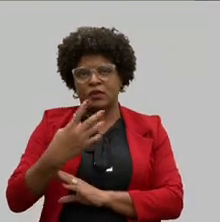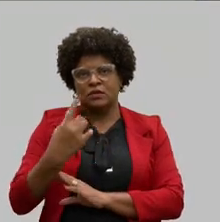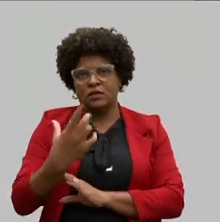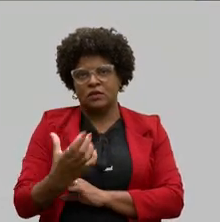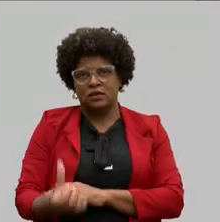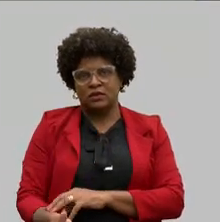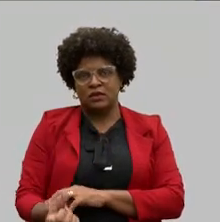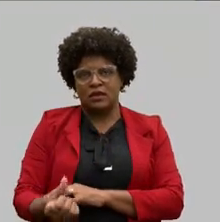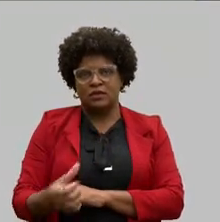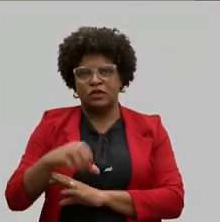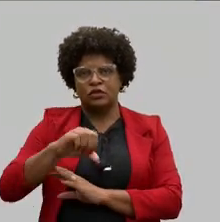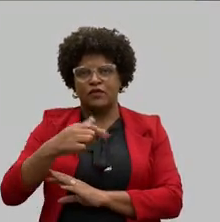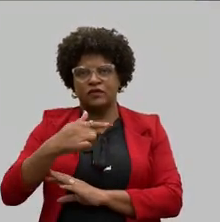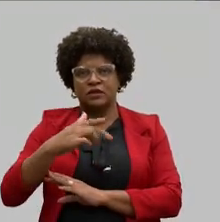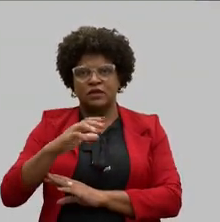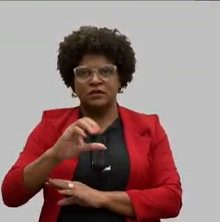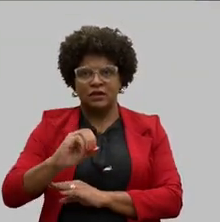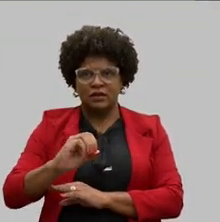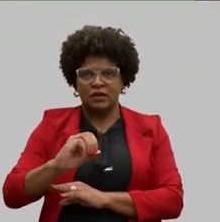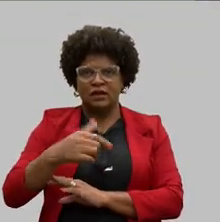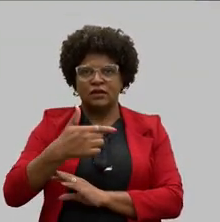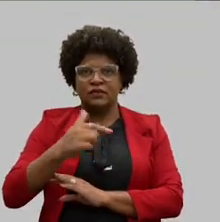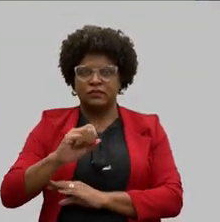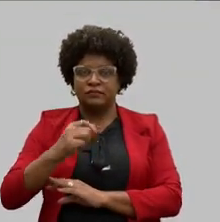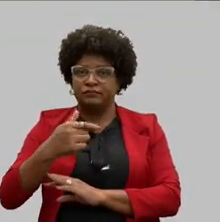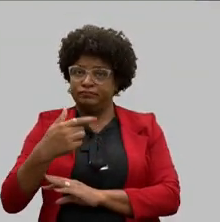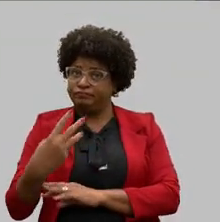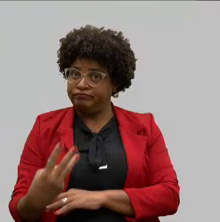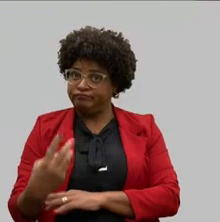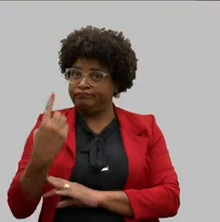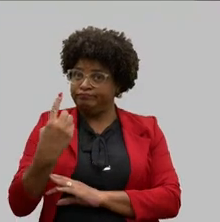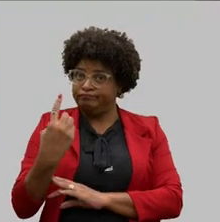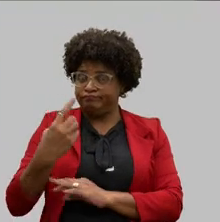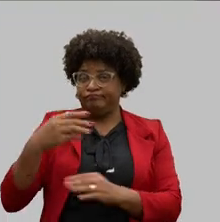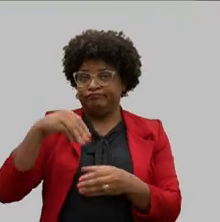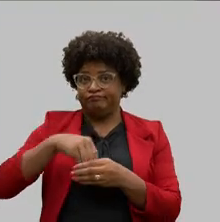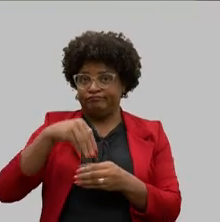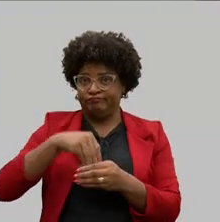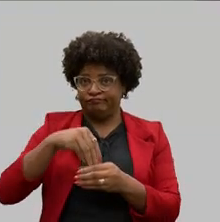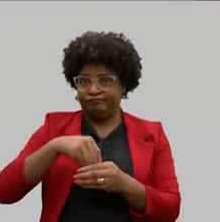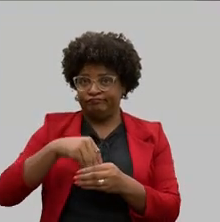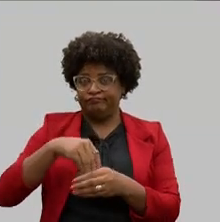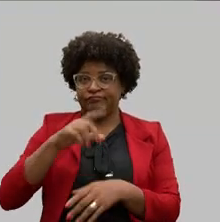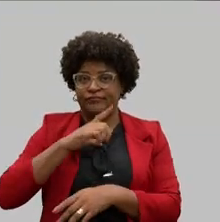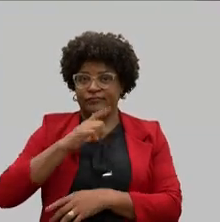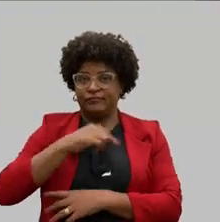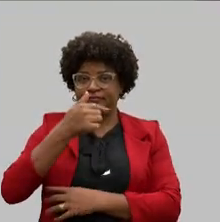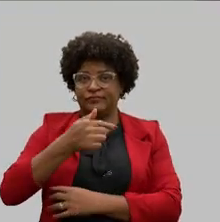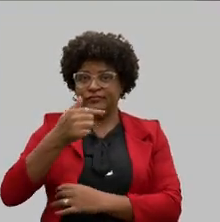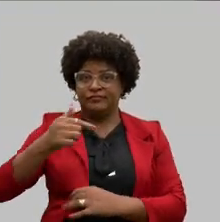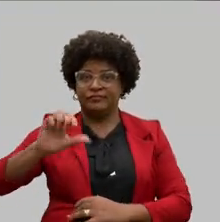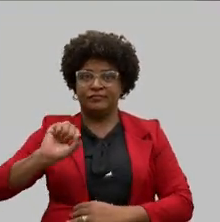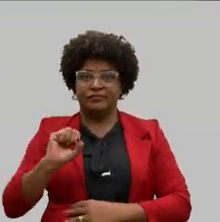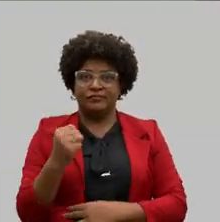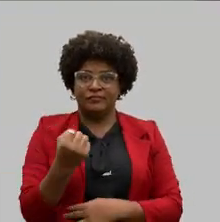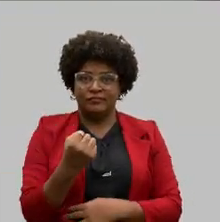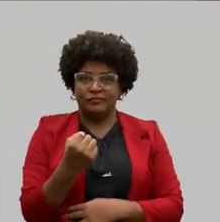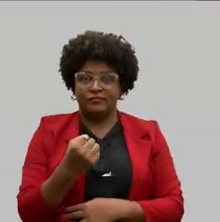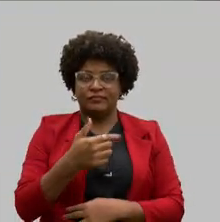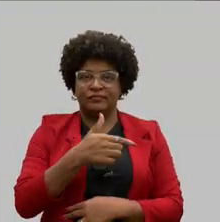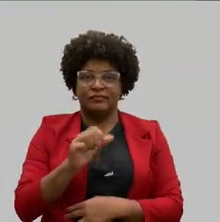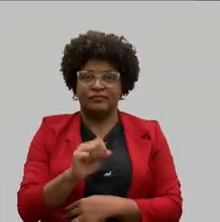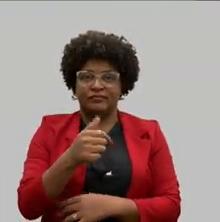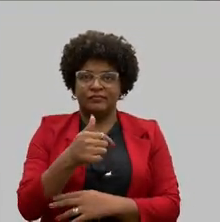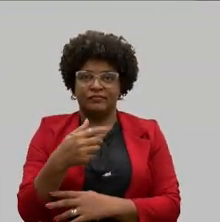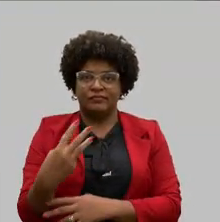e 970 de 2023 no primeiro turno ao Deputado leonídio bous 7 178 de 2023